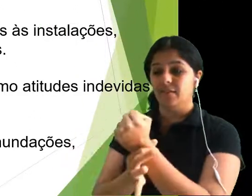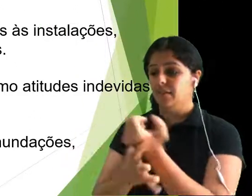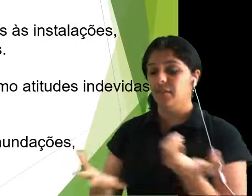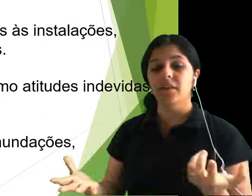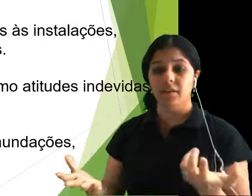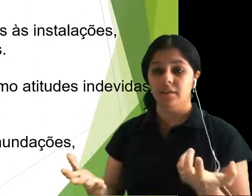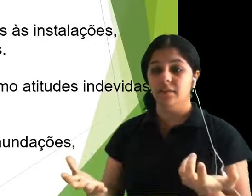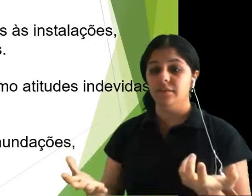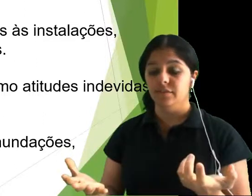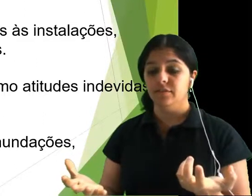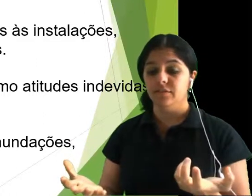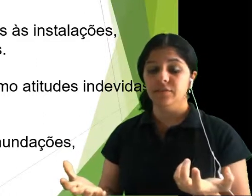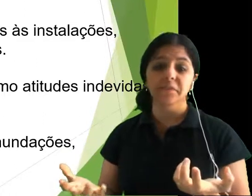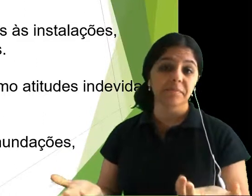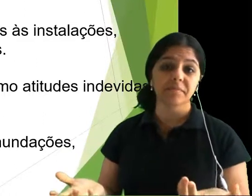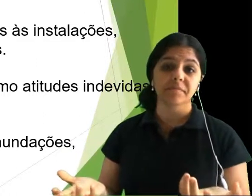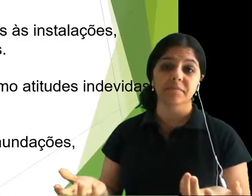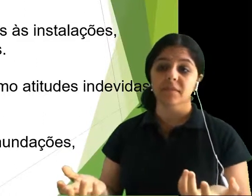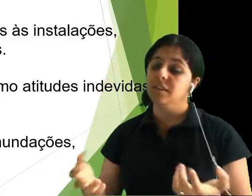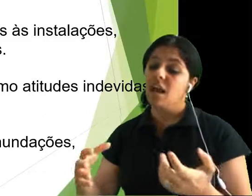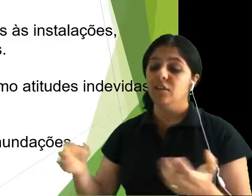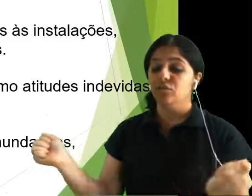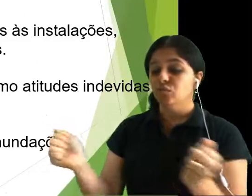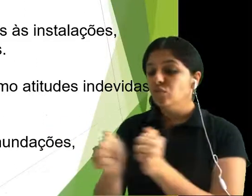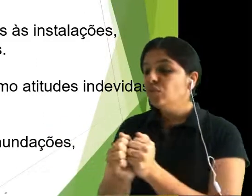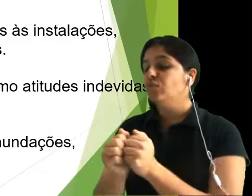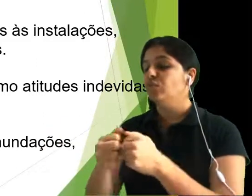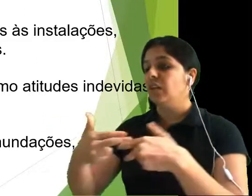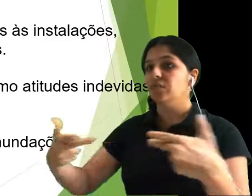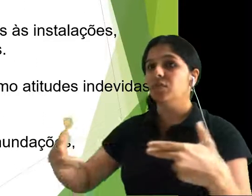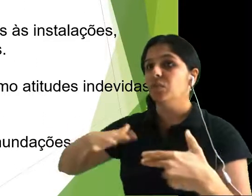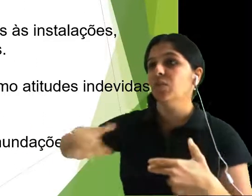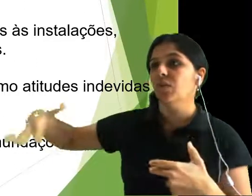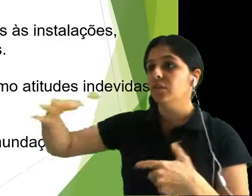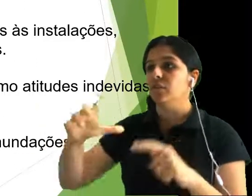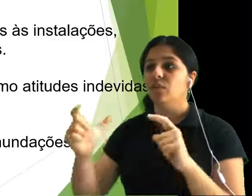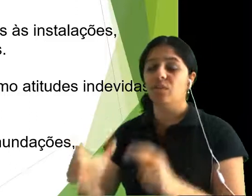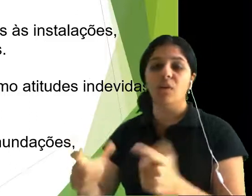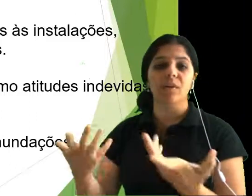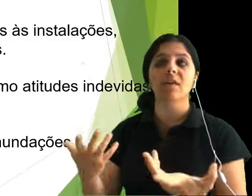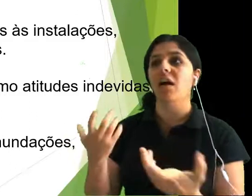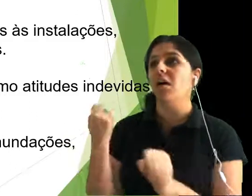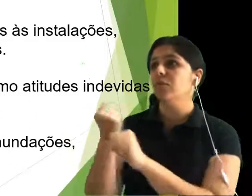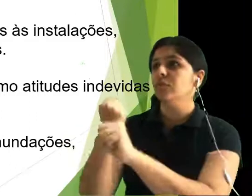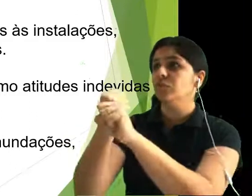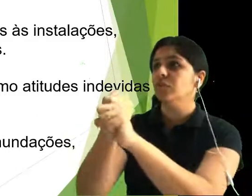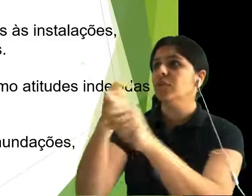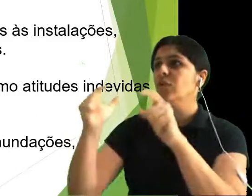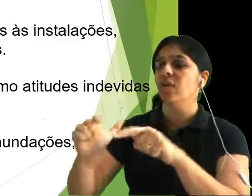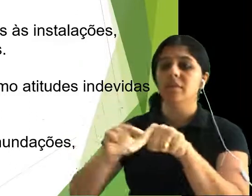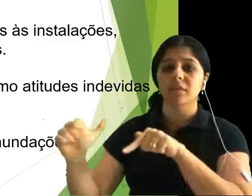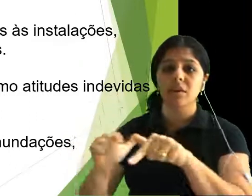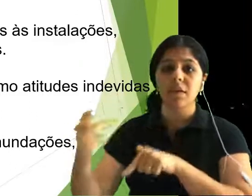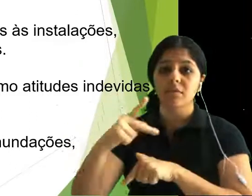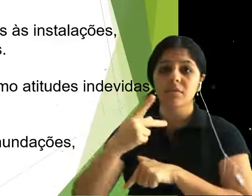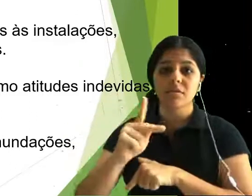que são referentes, inerentes, que eu quero dizer, que está englobado as instalações, então faz parte da estrutura daquele ambiente que